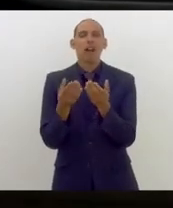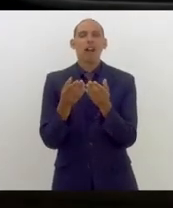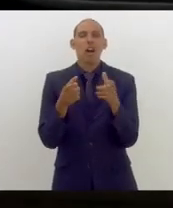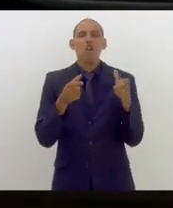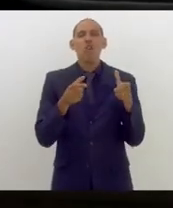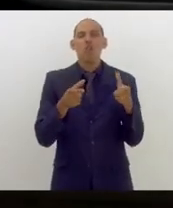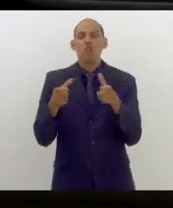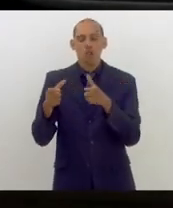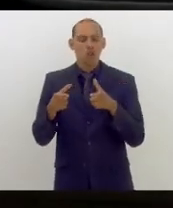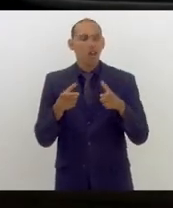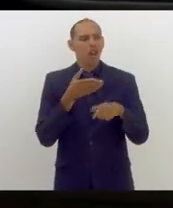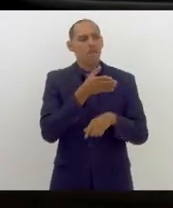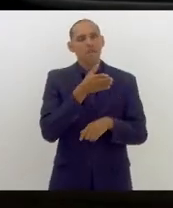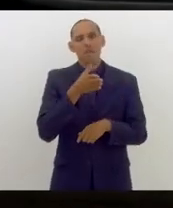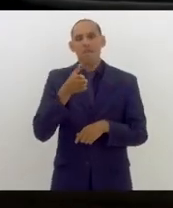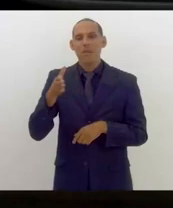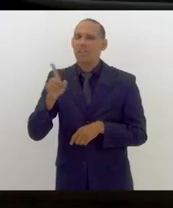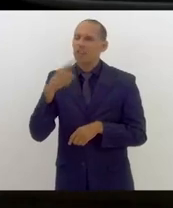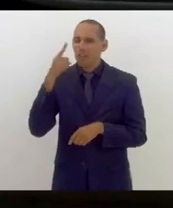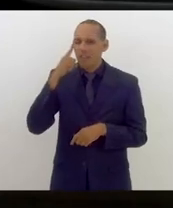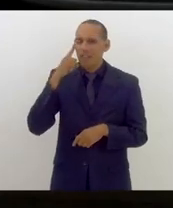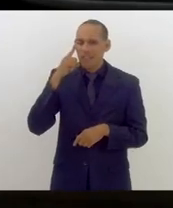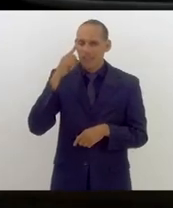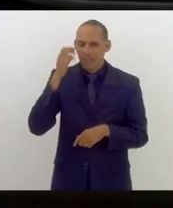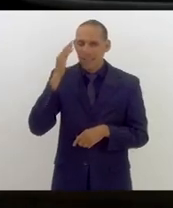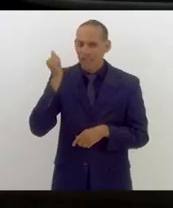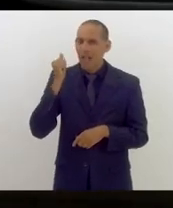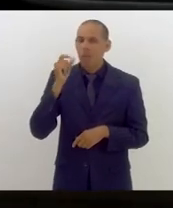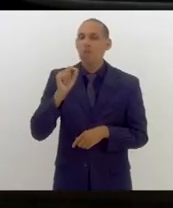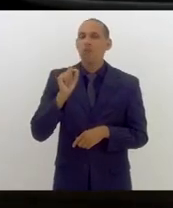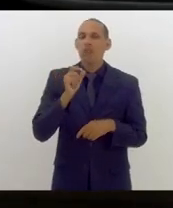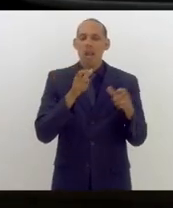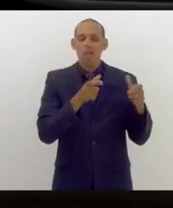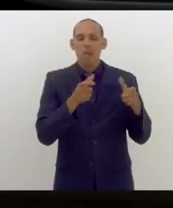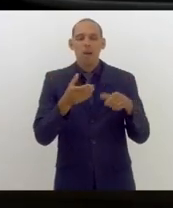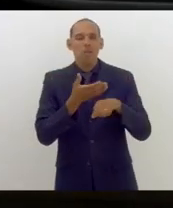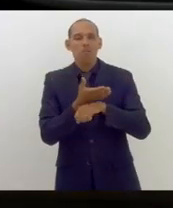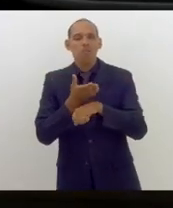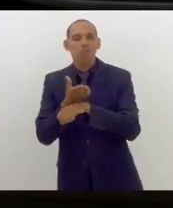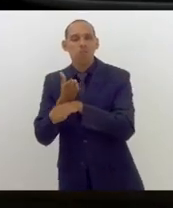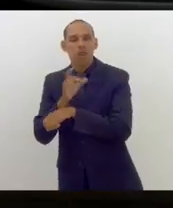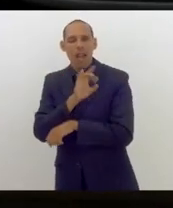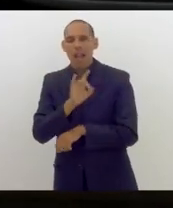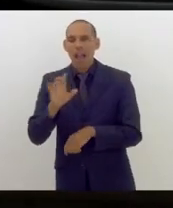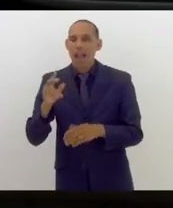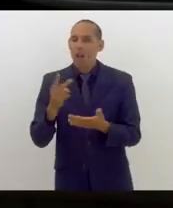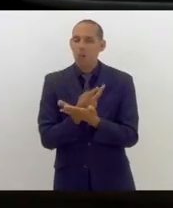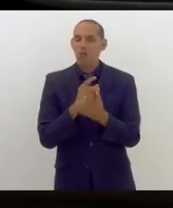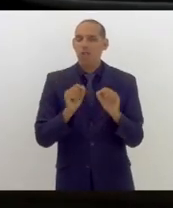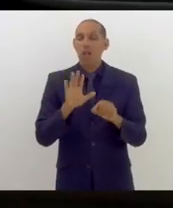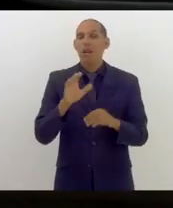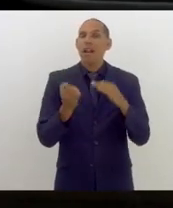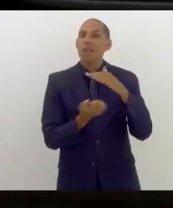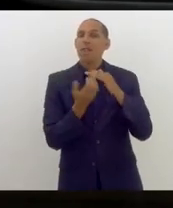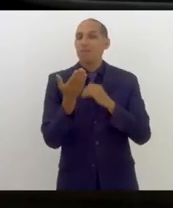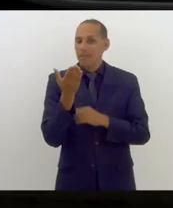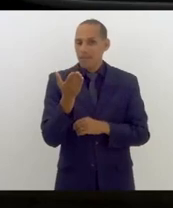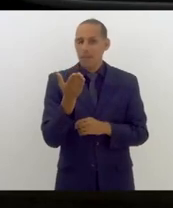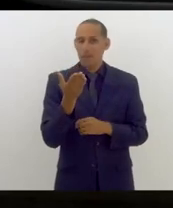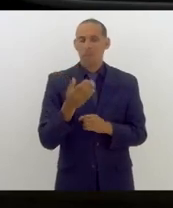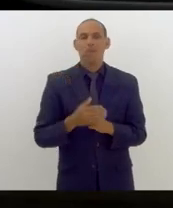pessoa de lugar tá a gente sabe que cada ponto que tá acontecendo só que tem que acertar essa empresa aí Essa empresa é